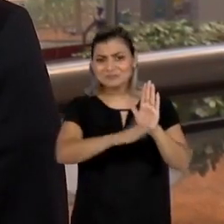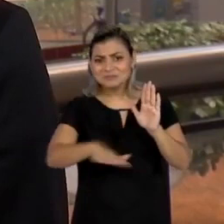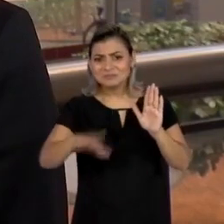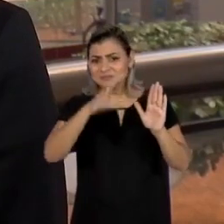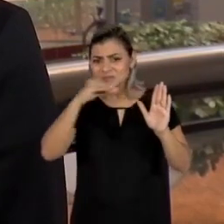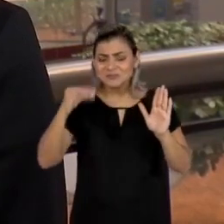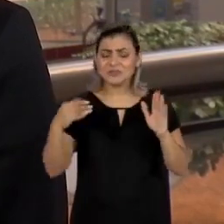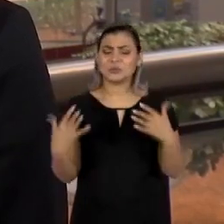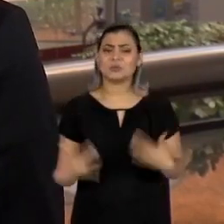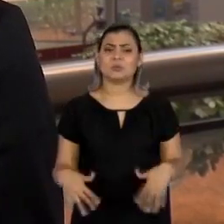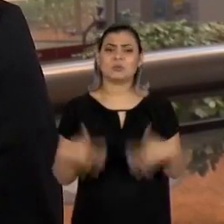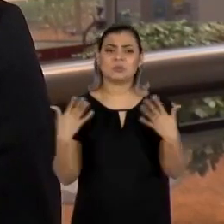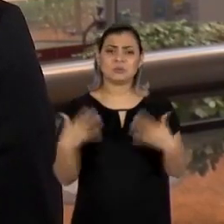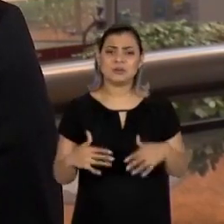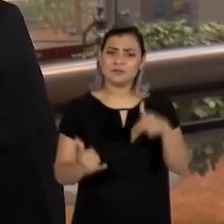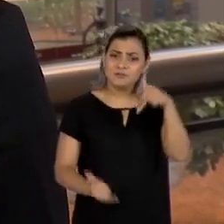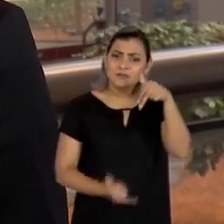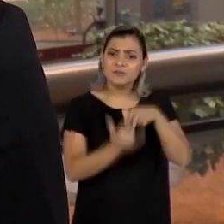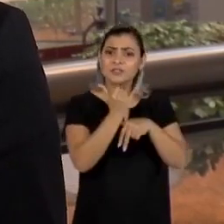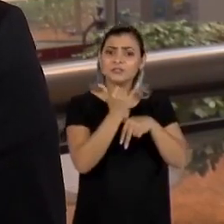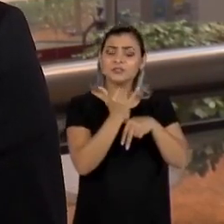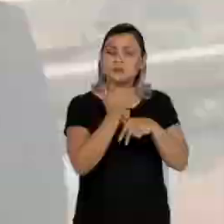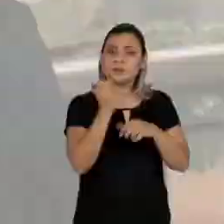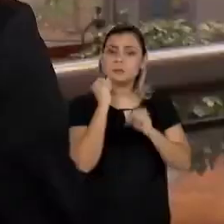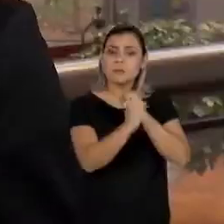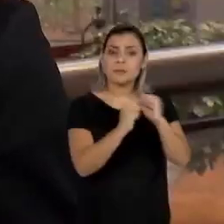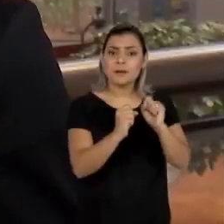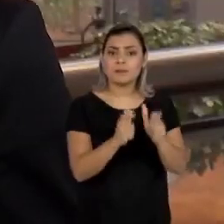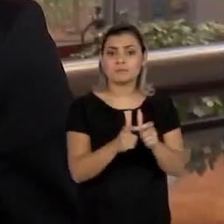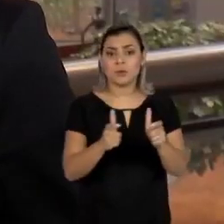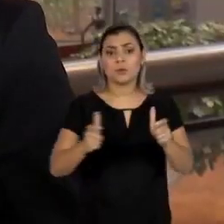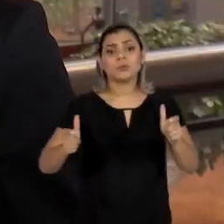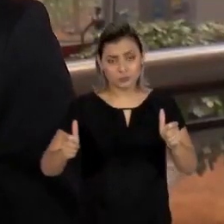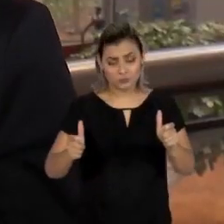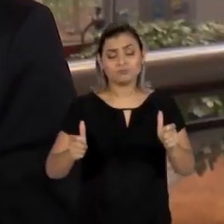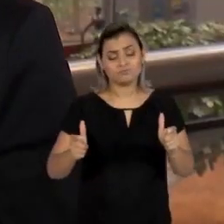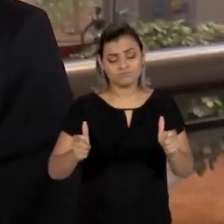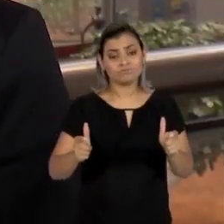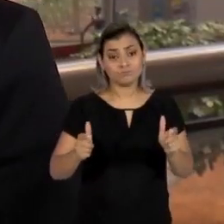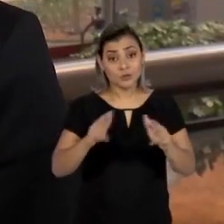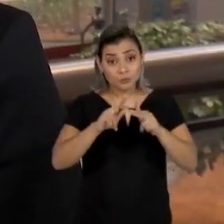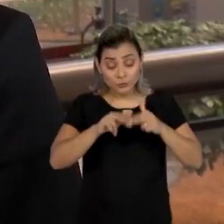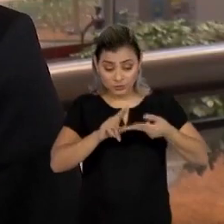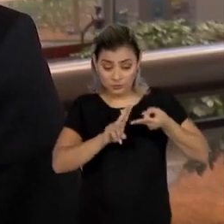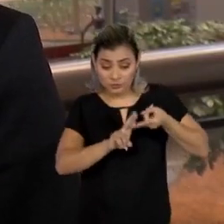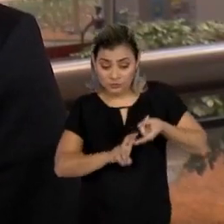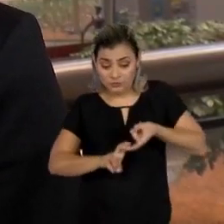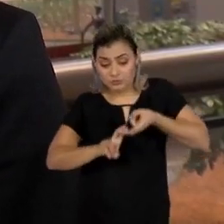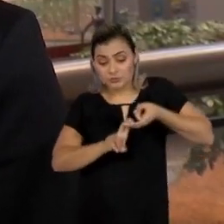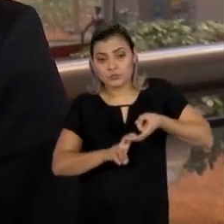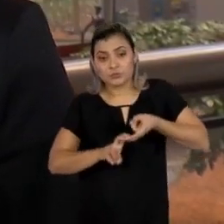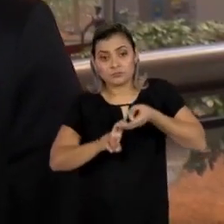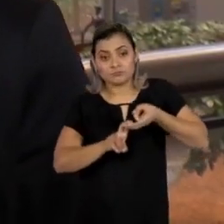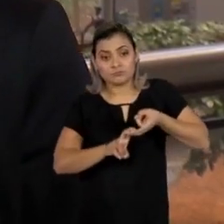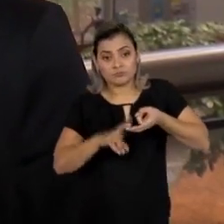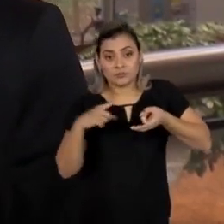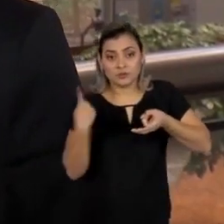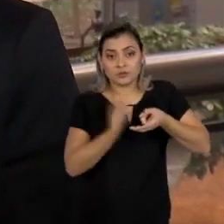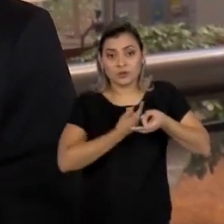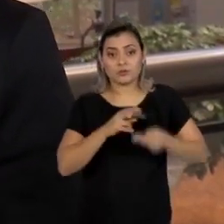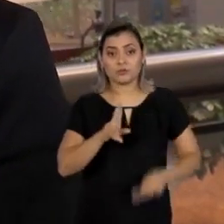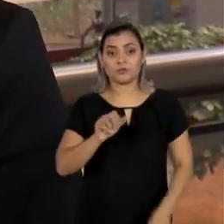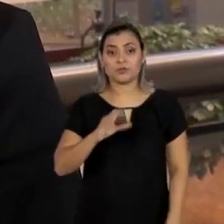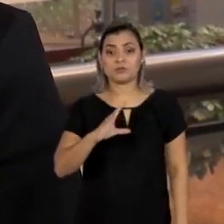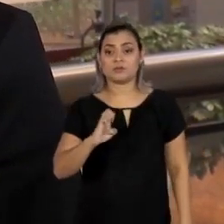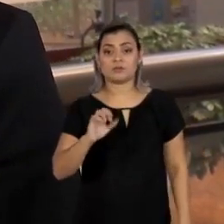número de adolescentes vítimas de homicídios, aumentou. Além disso, o Unicef fez uma estimativa que